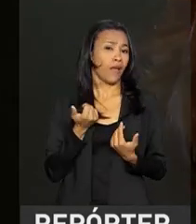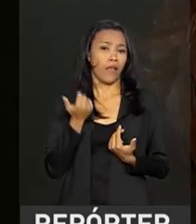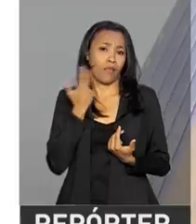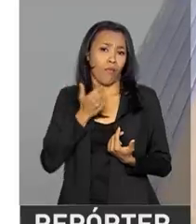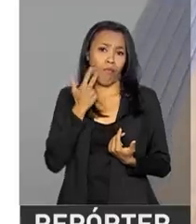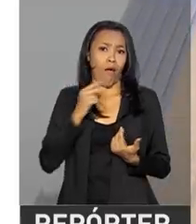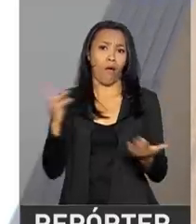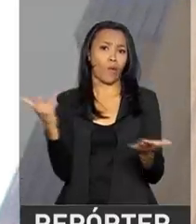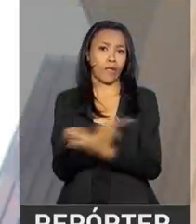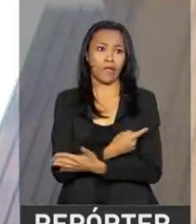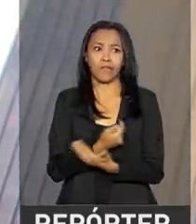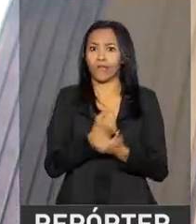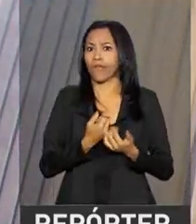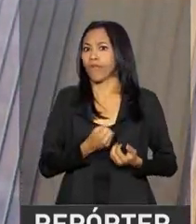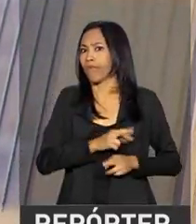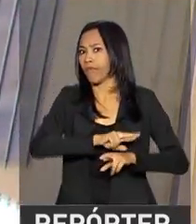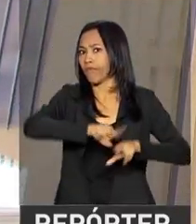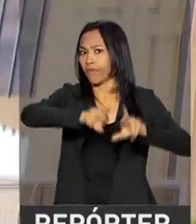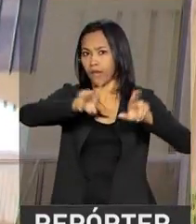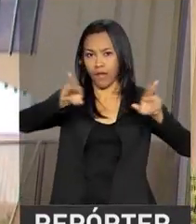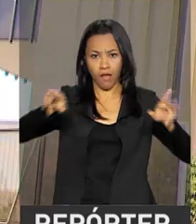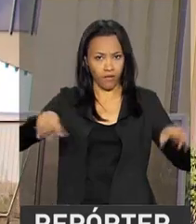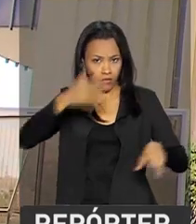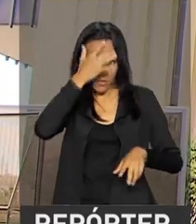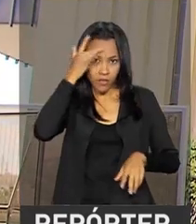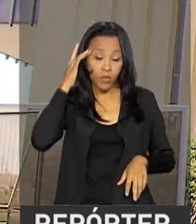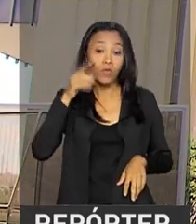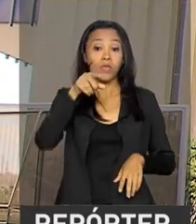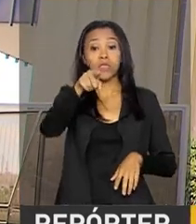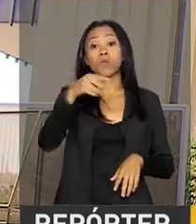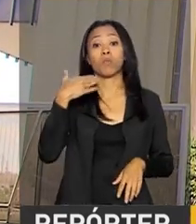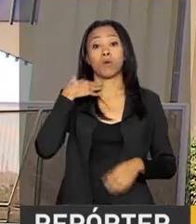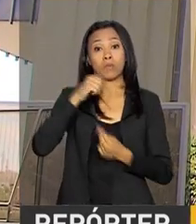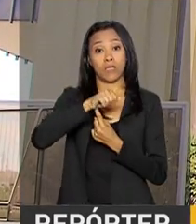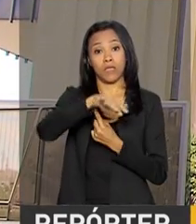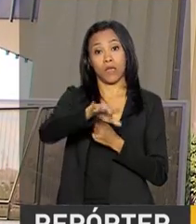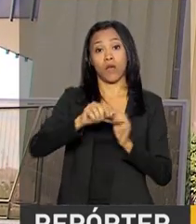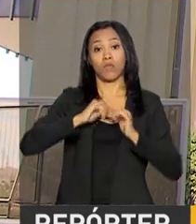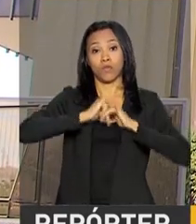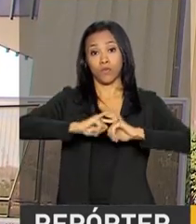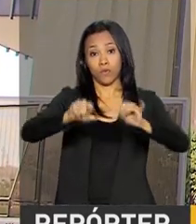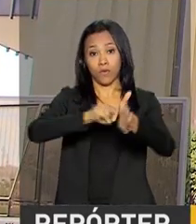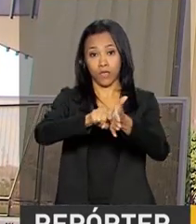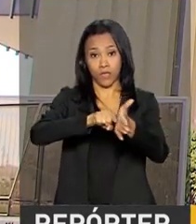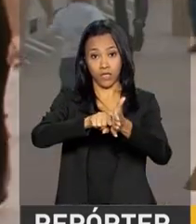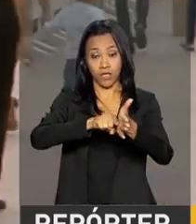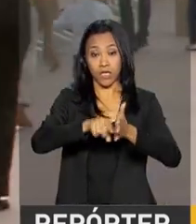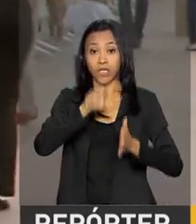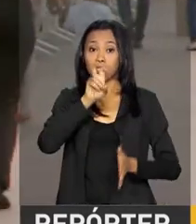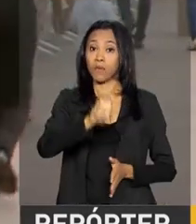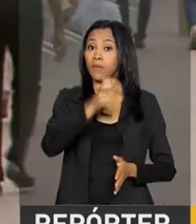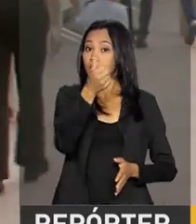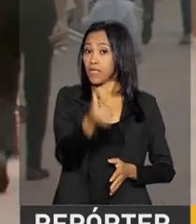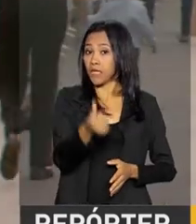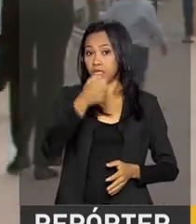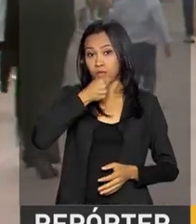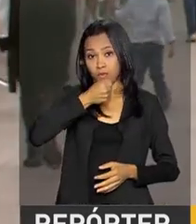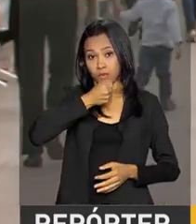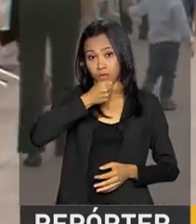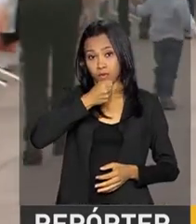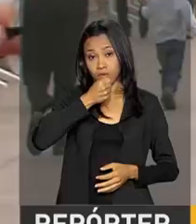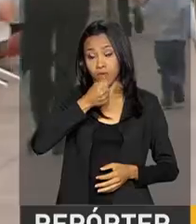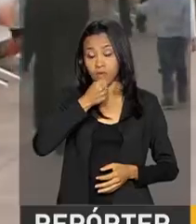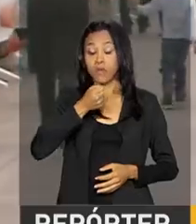imagina uma pesquisa divulgada pelo banco central mostrou que 56% dos entrevistados não colocam no papel